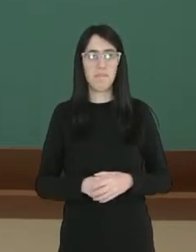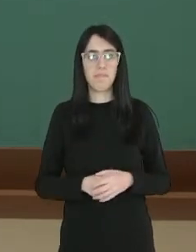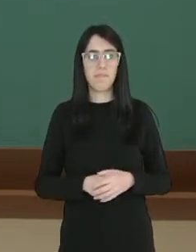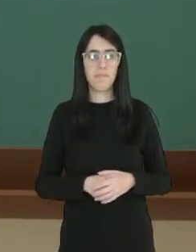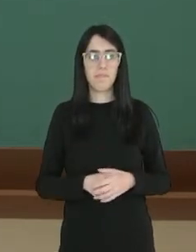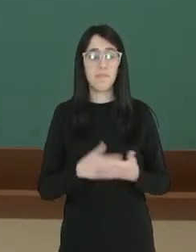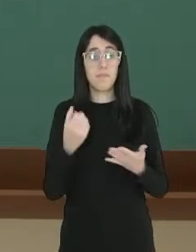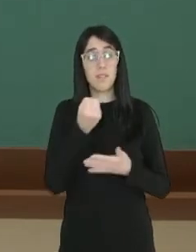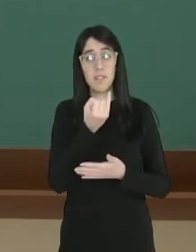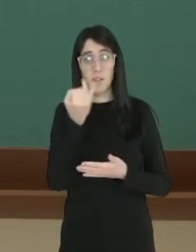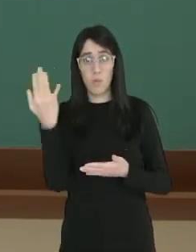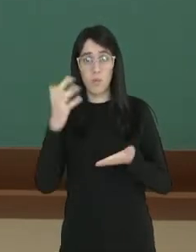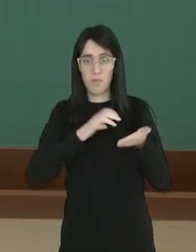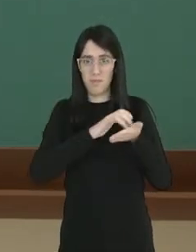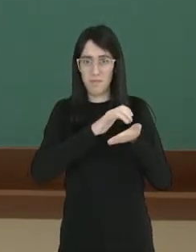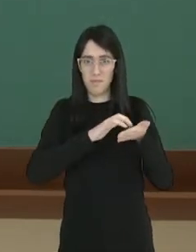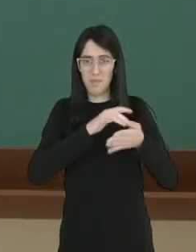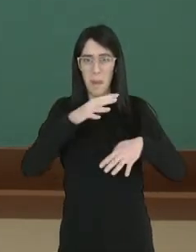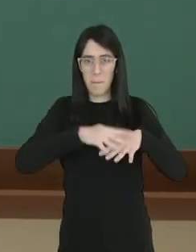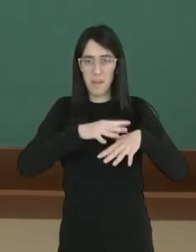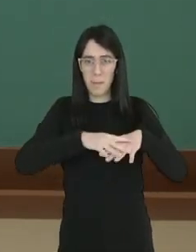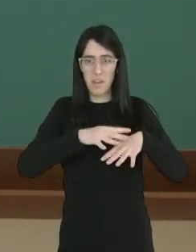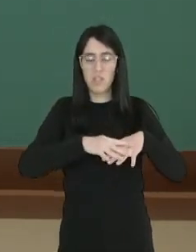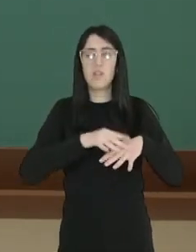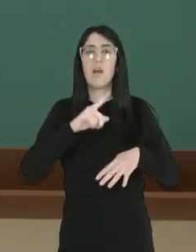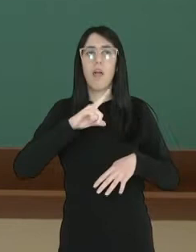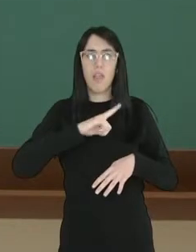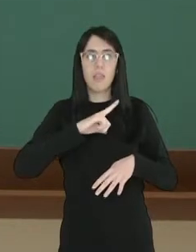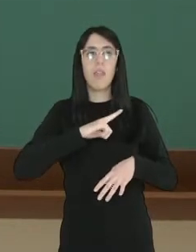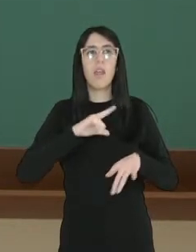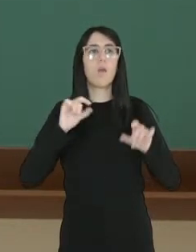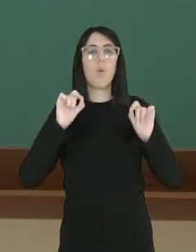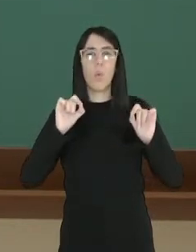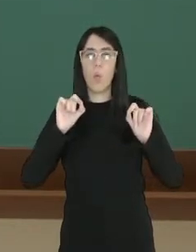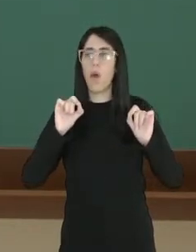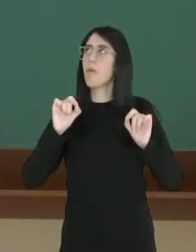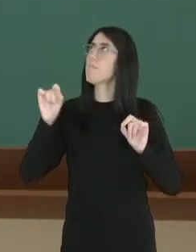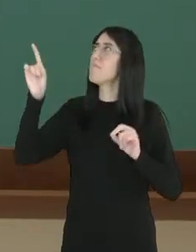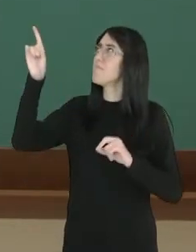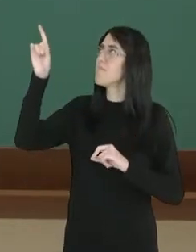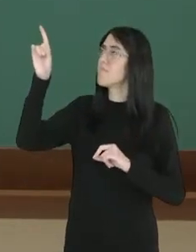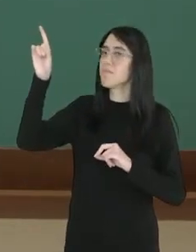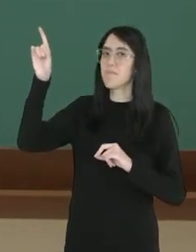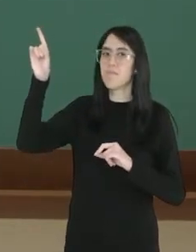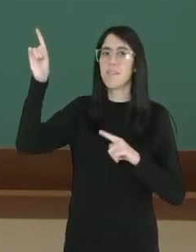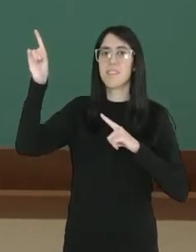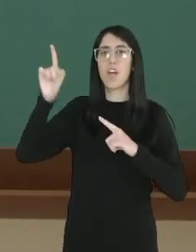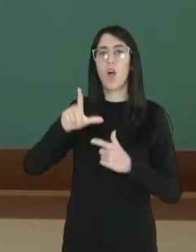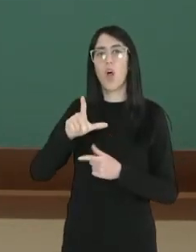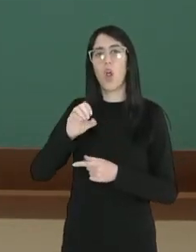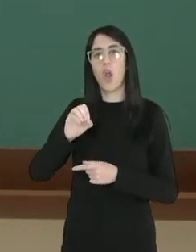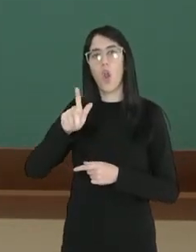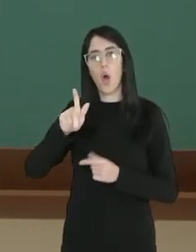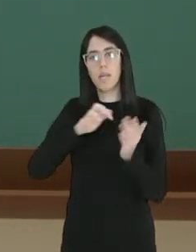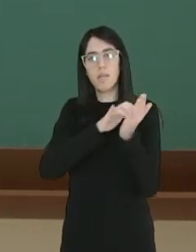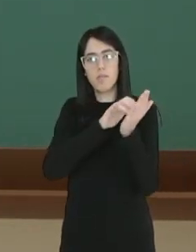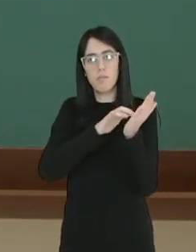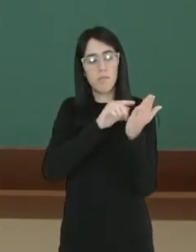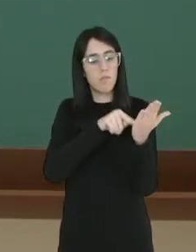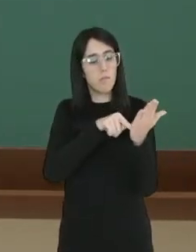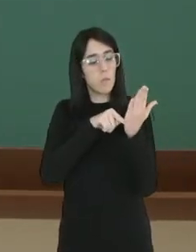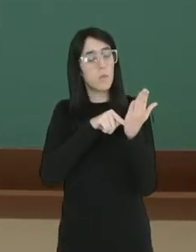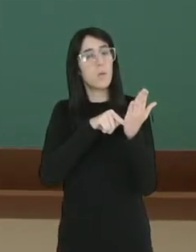Algumas calculadoras possuem as teclas com as seguintes funções. Então, tecla log permite calcular